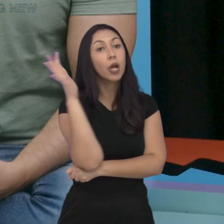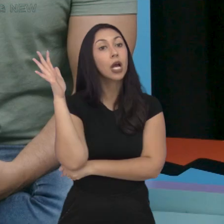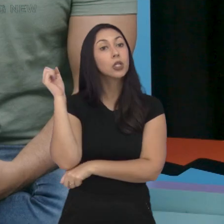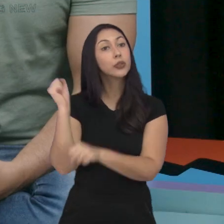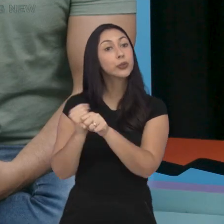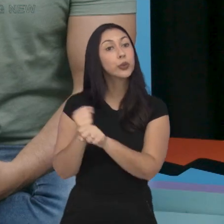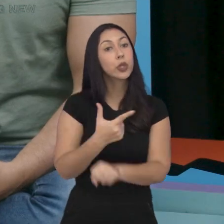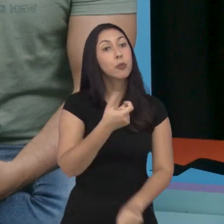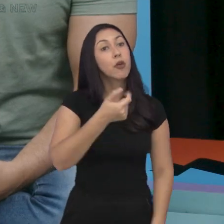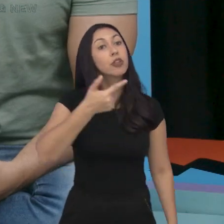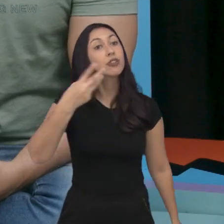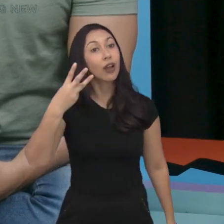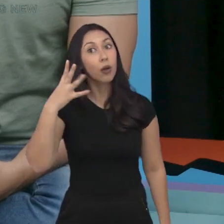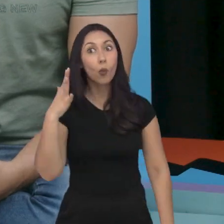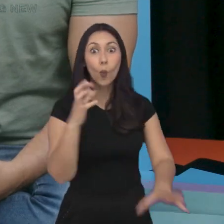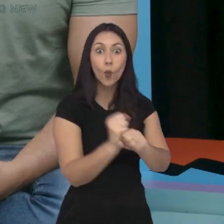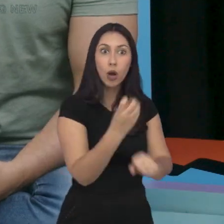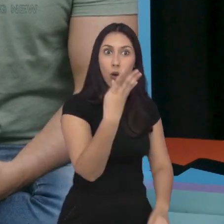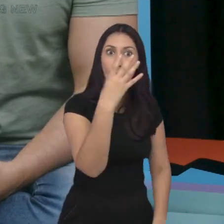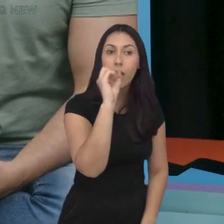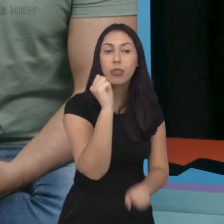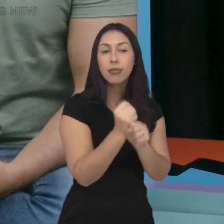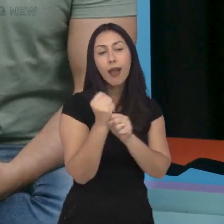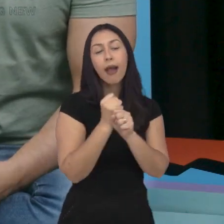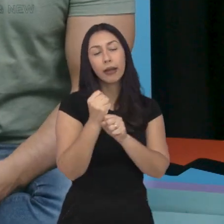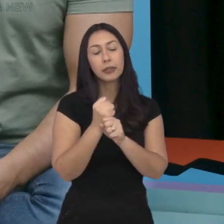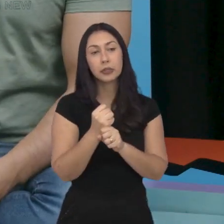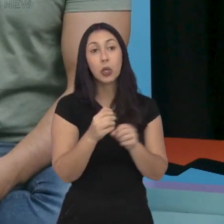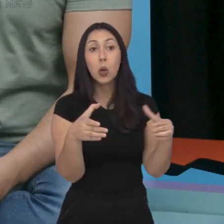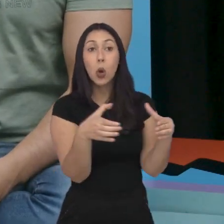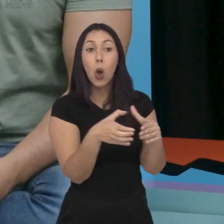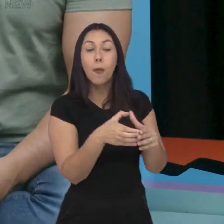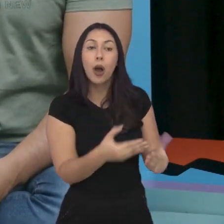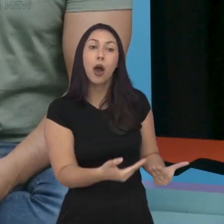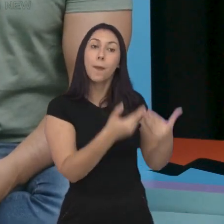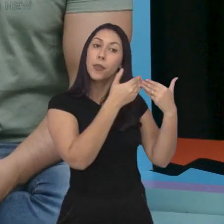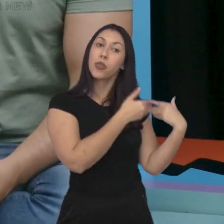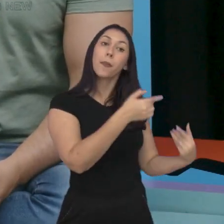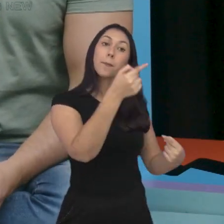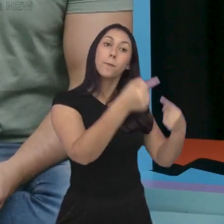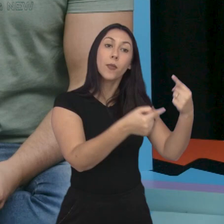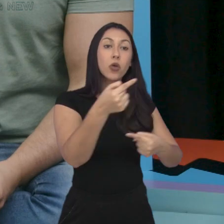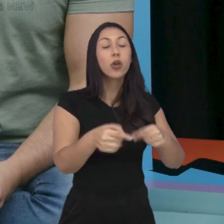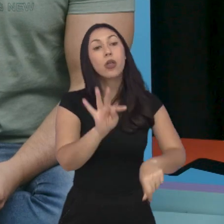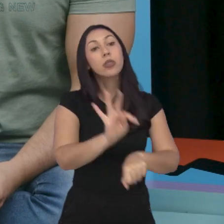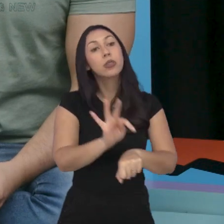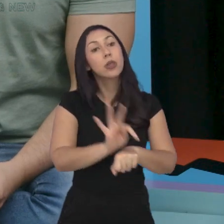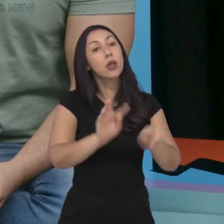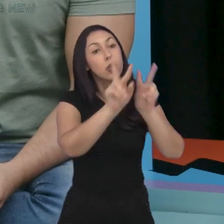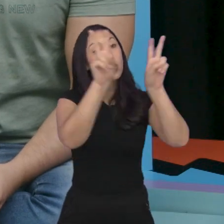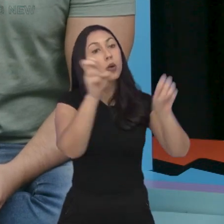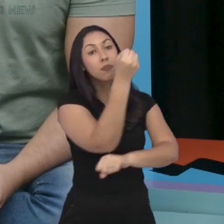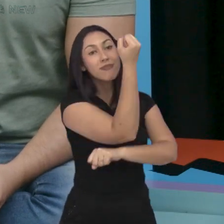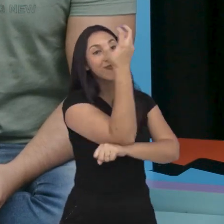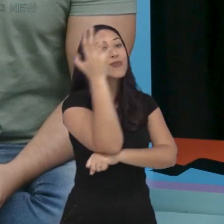em 2023 completou 40 anos. O grupo é responsável por discussões técnicas sobre questões ambientais. O